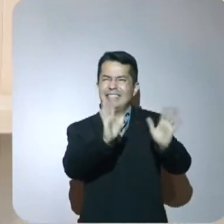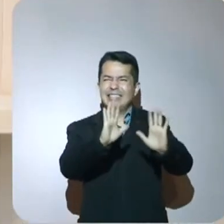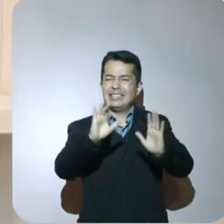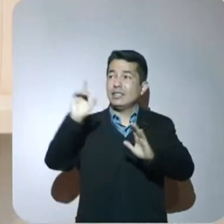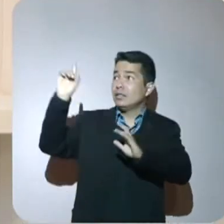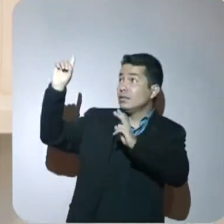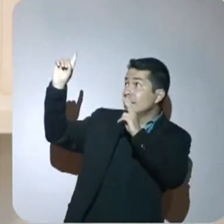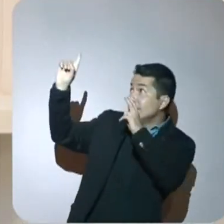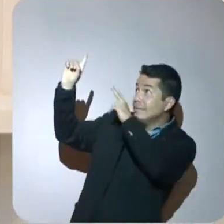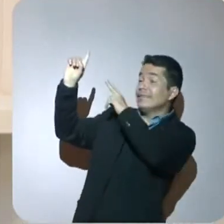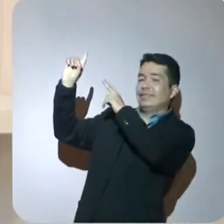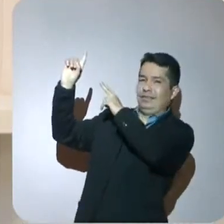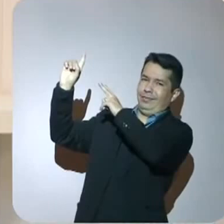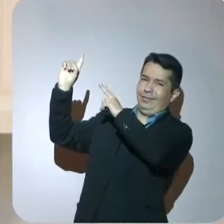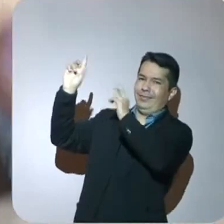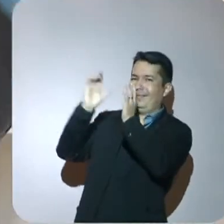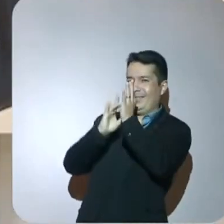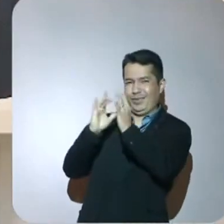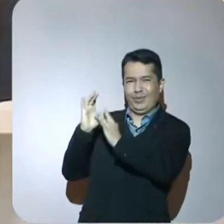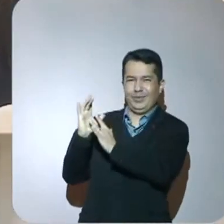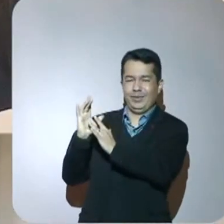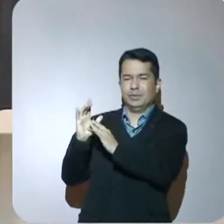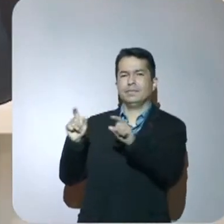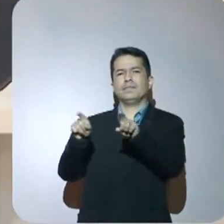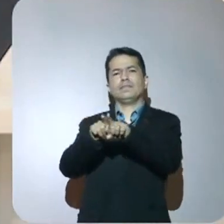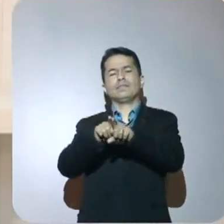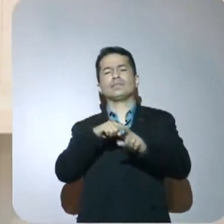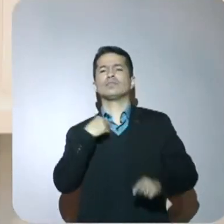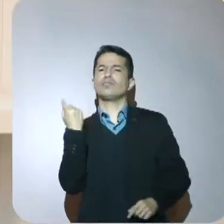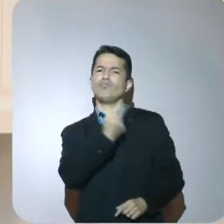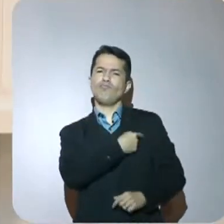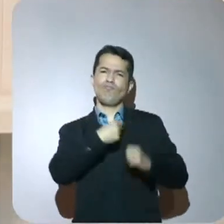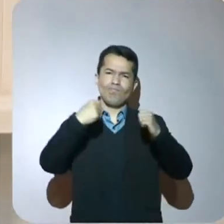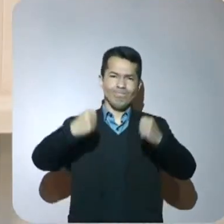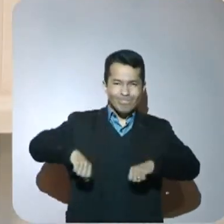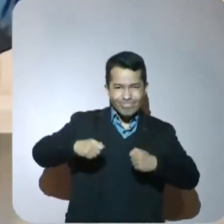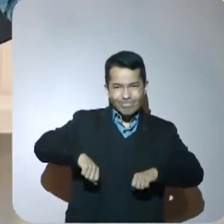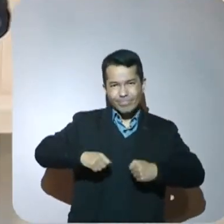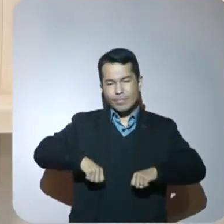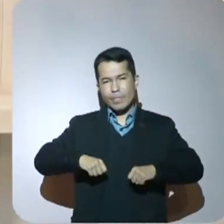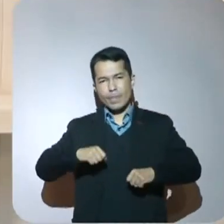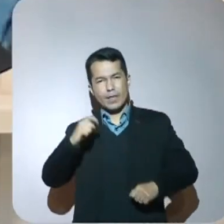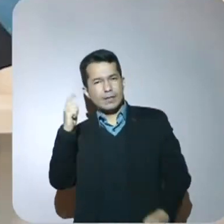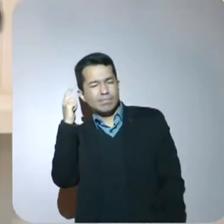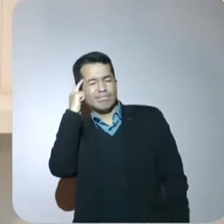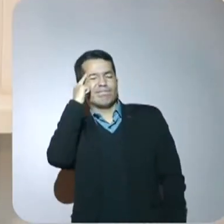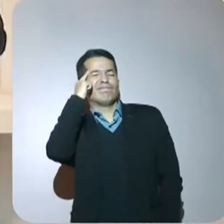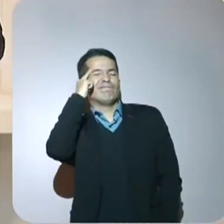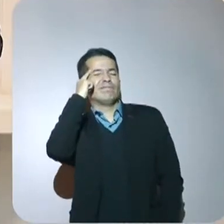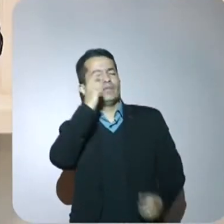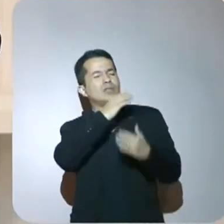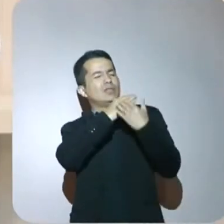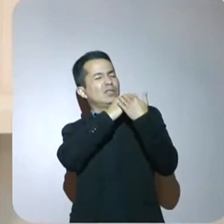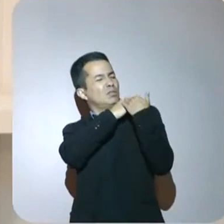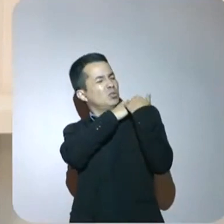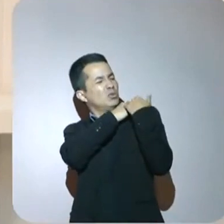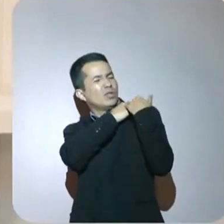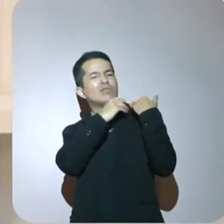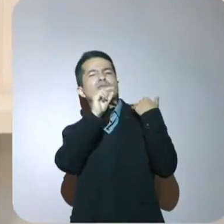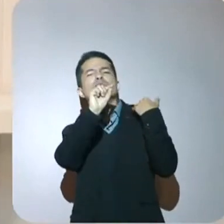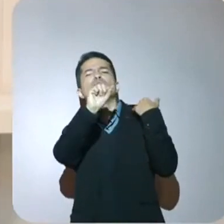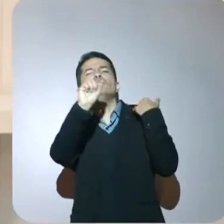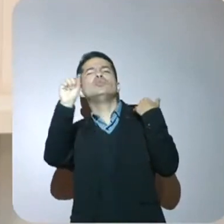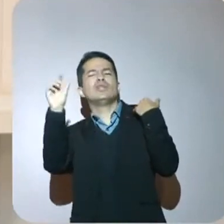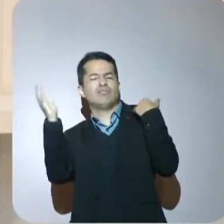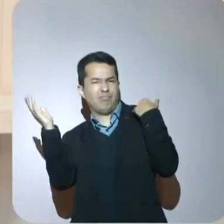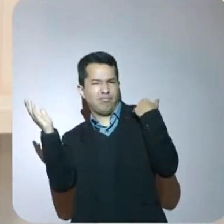dores. Sabe, quando a gente está olhando para Jesus, o Senhor coloca para nós um propósito, um sentido, uma missão. E se